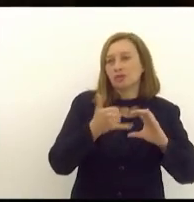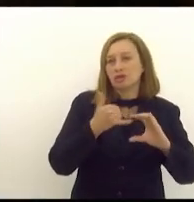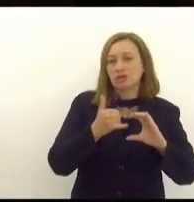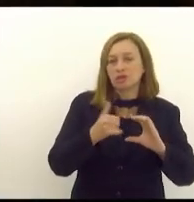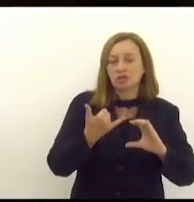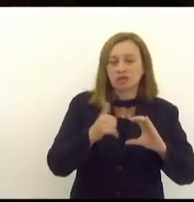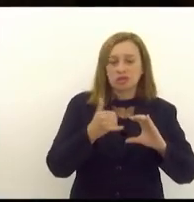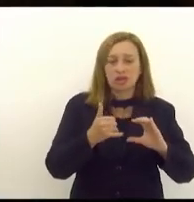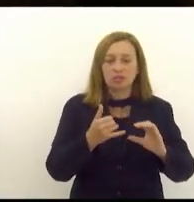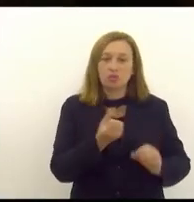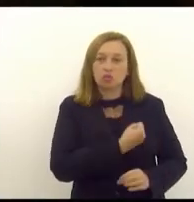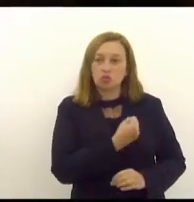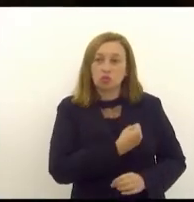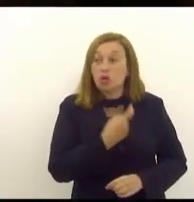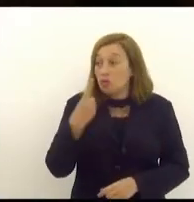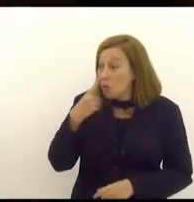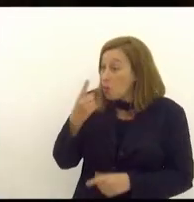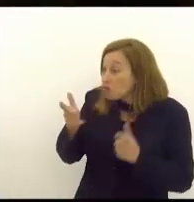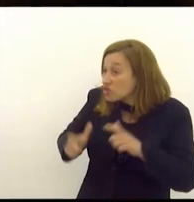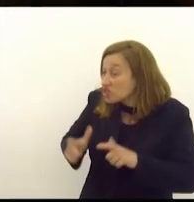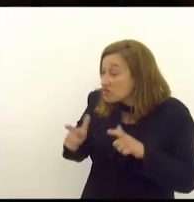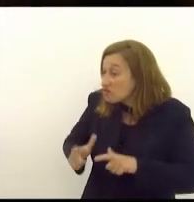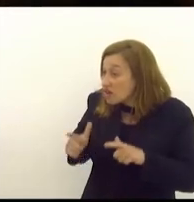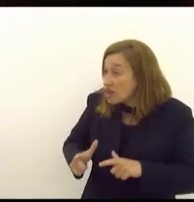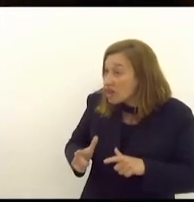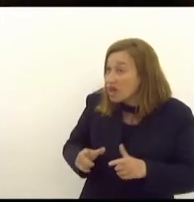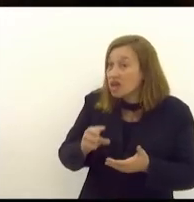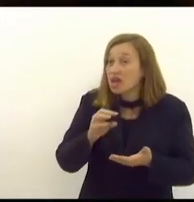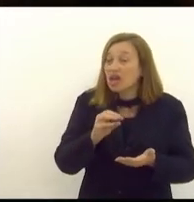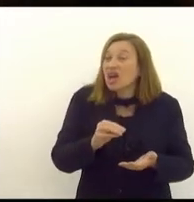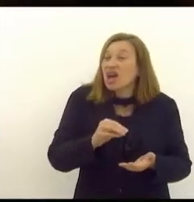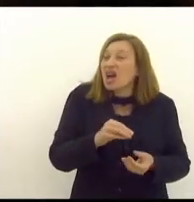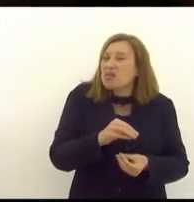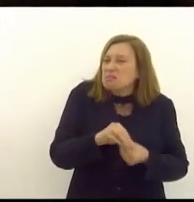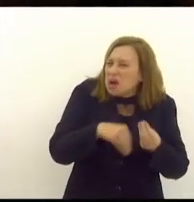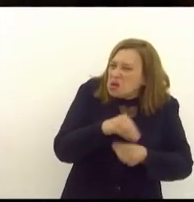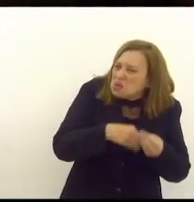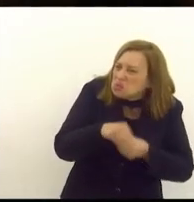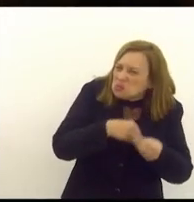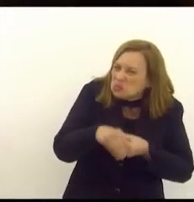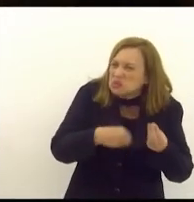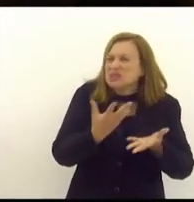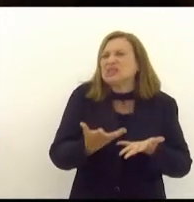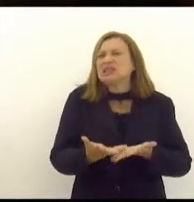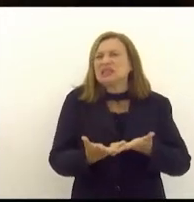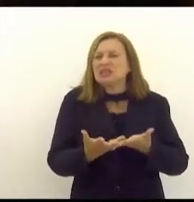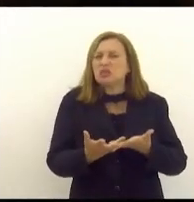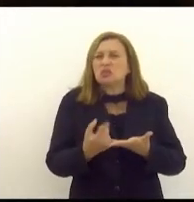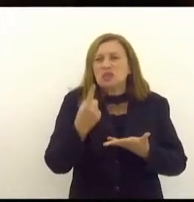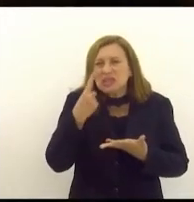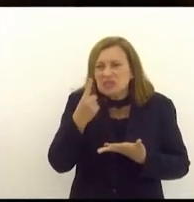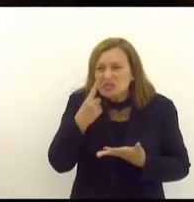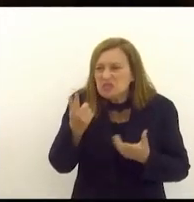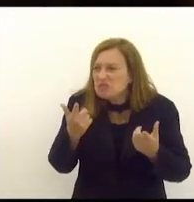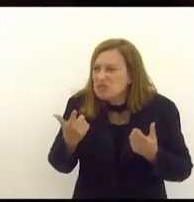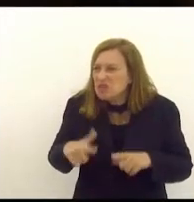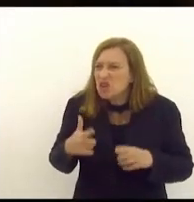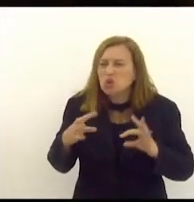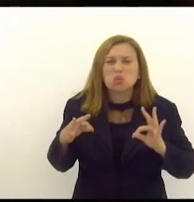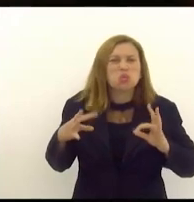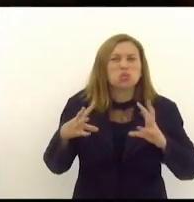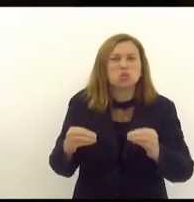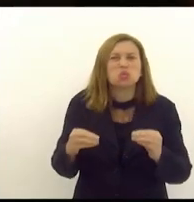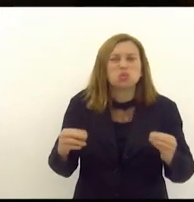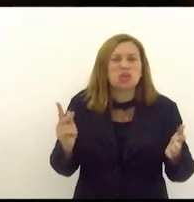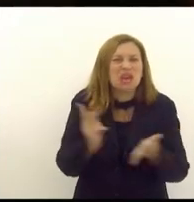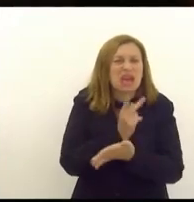feita com um cidadão onde vocês verem a desordem onde vocês verem tudo quanto